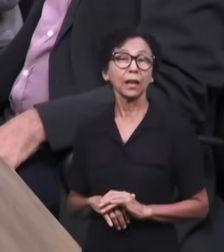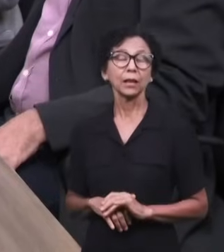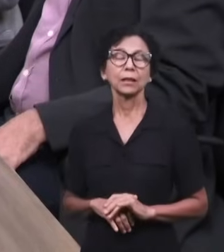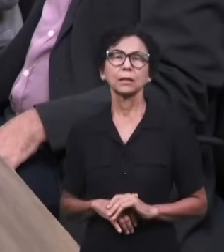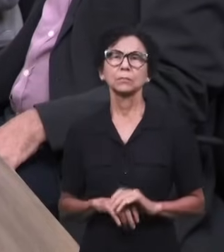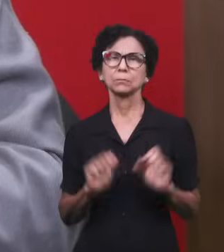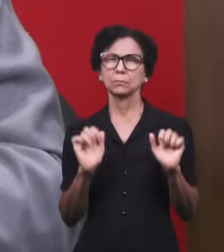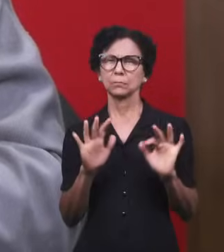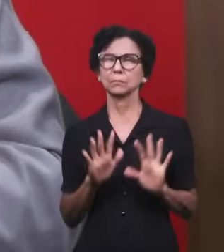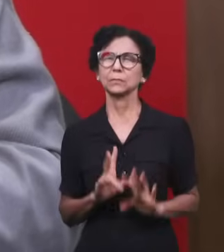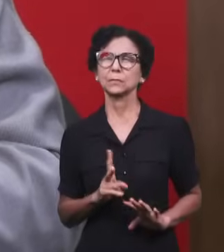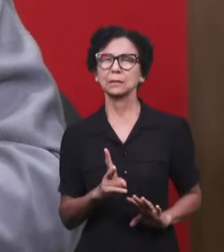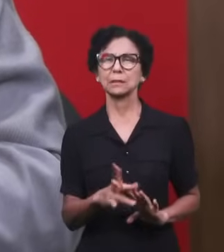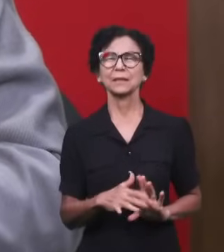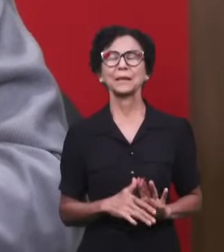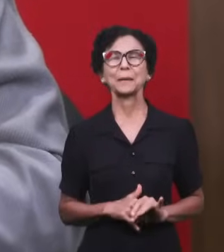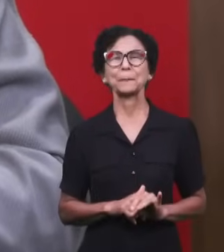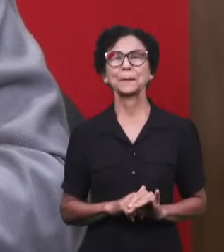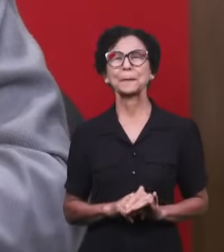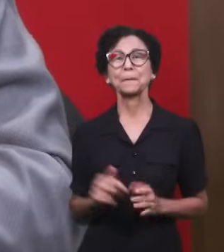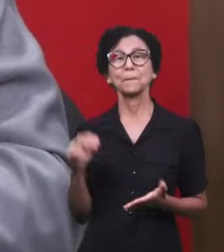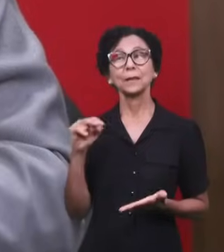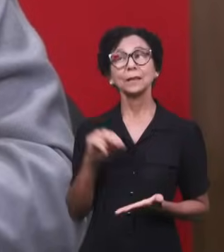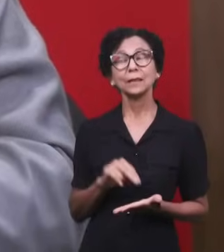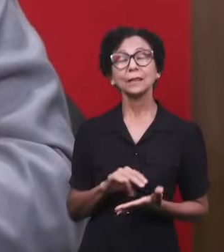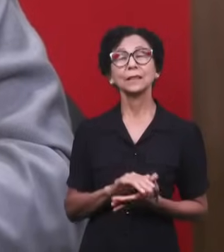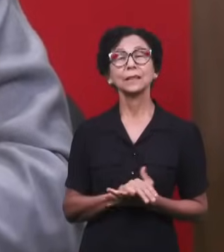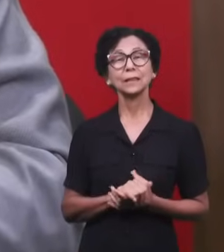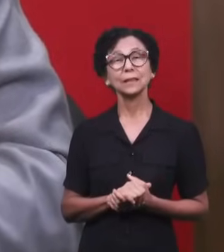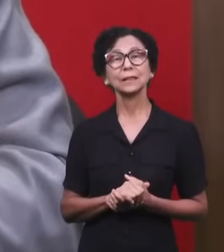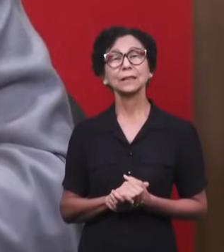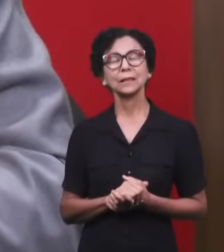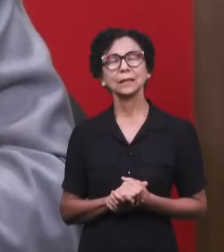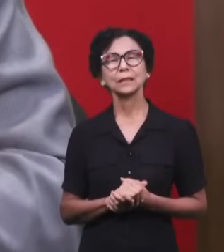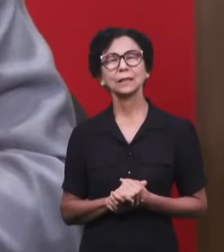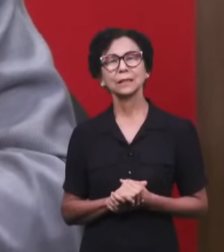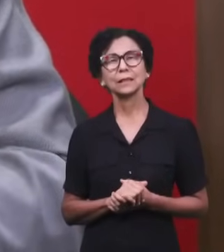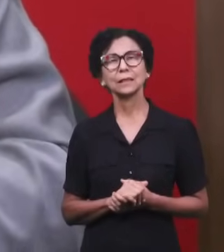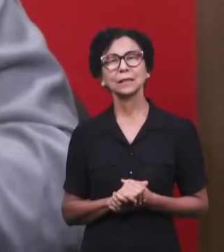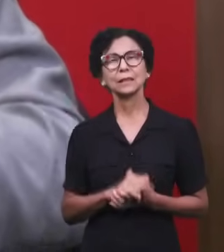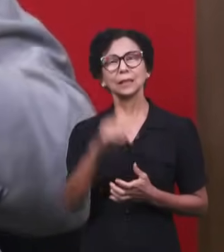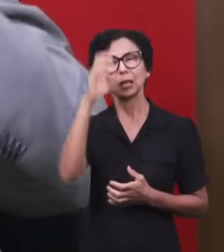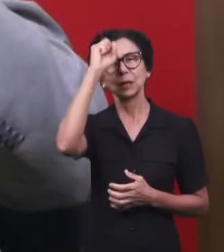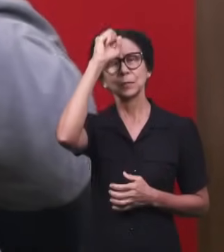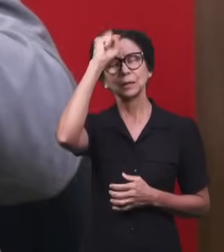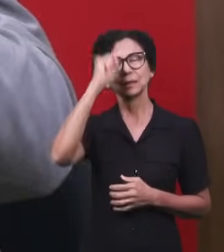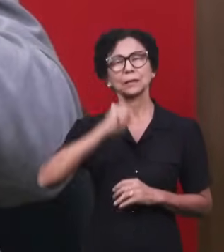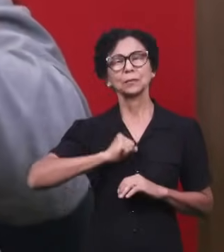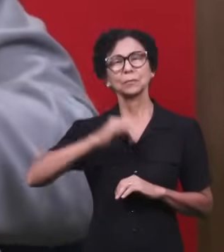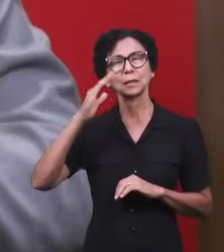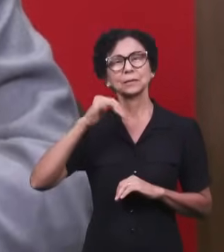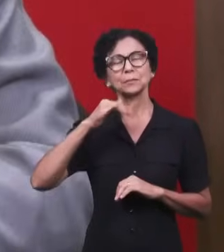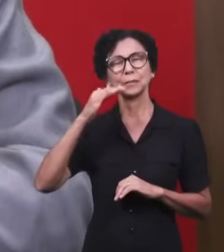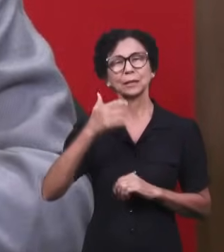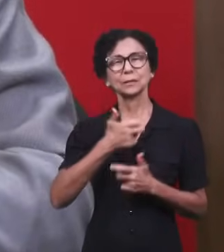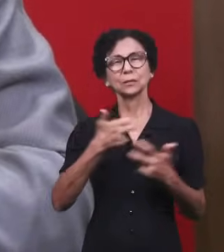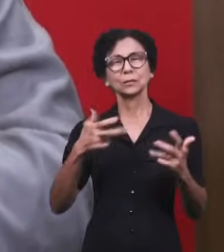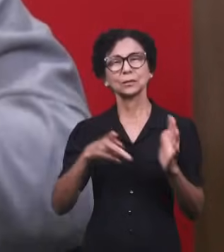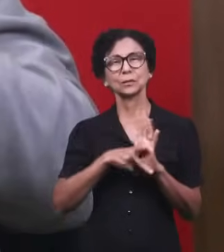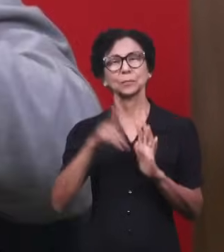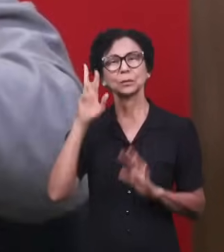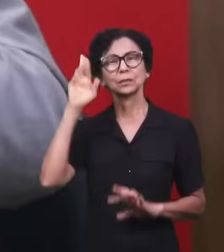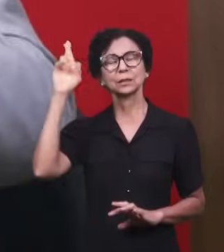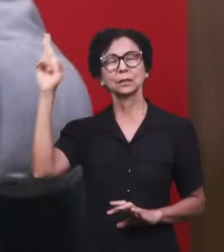gente estar aqui tratando dos assuntos do Senhor, né? E isso nos edifica muito. E saber que os irmãos que estão participando